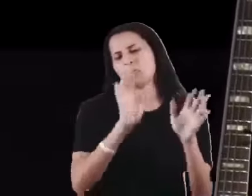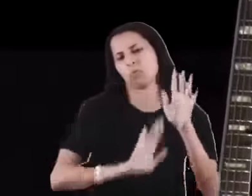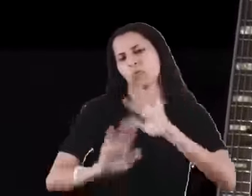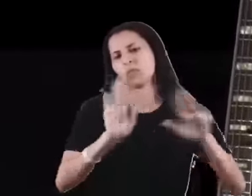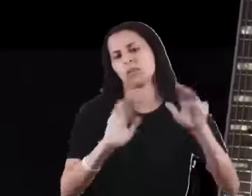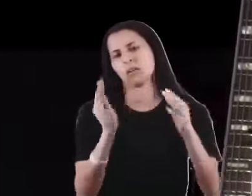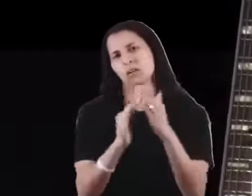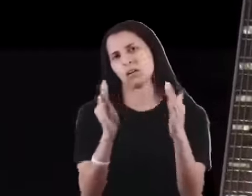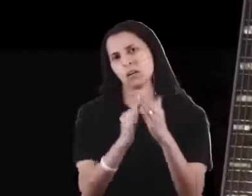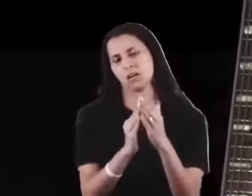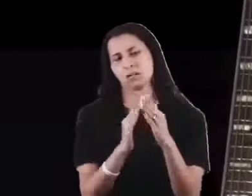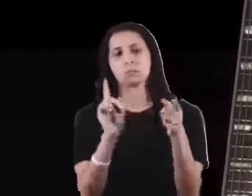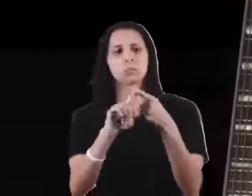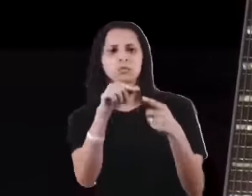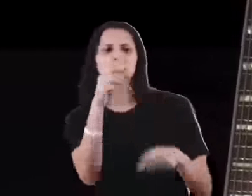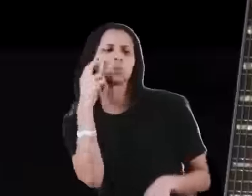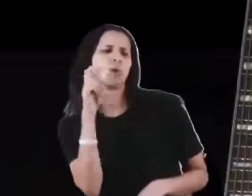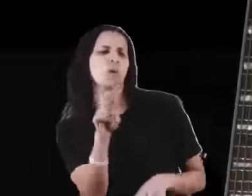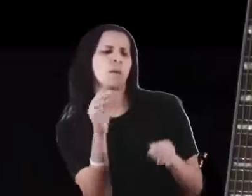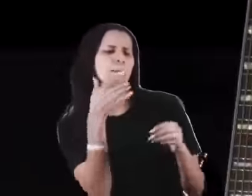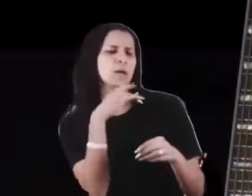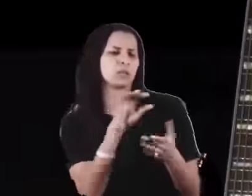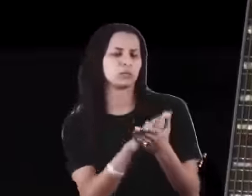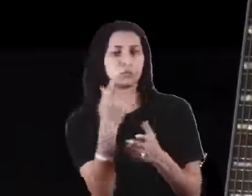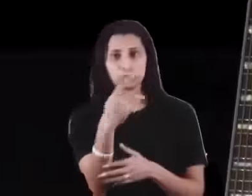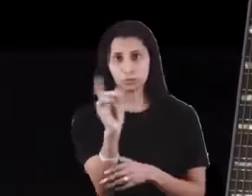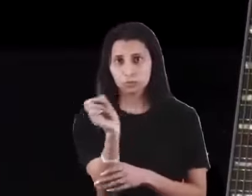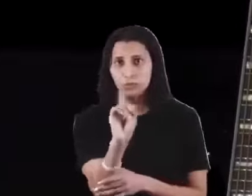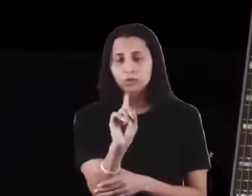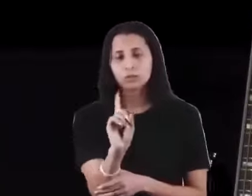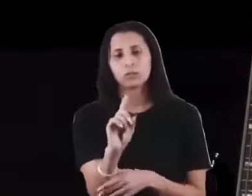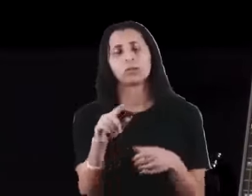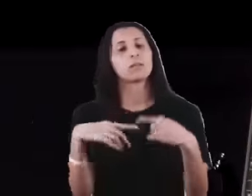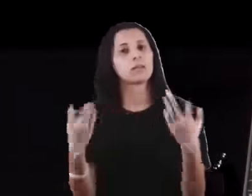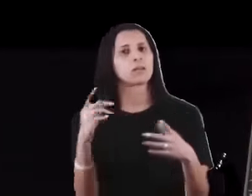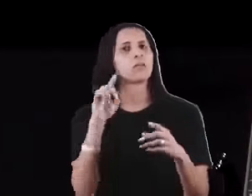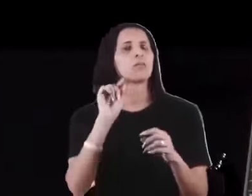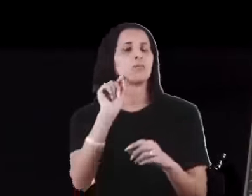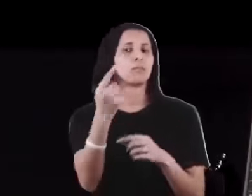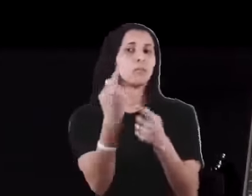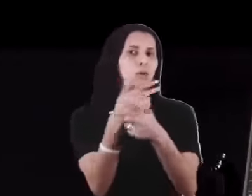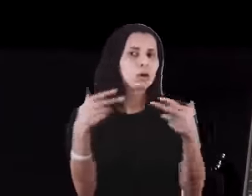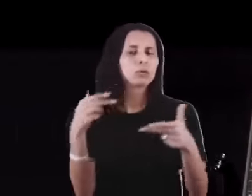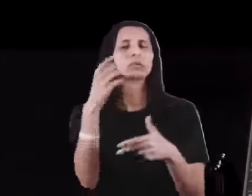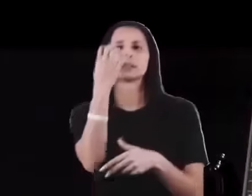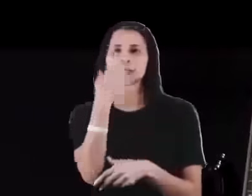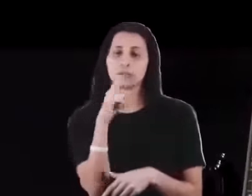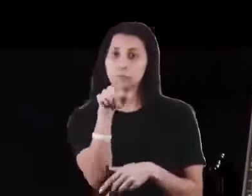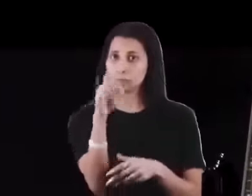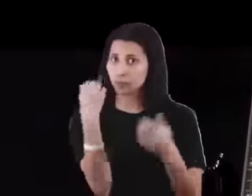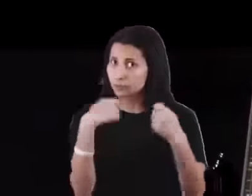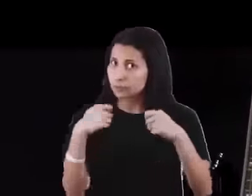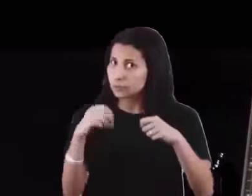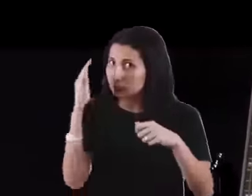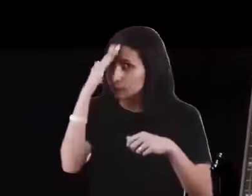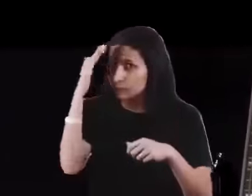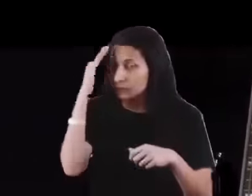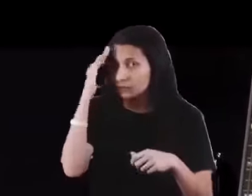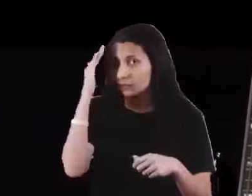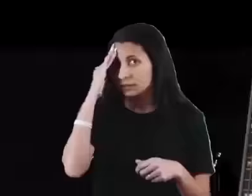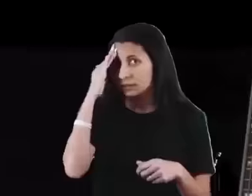você não olhava para o seu marido deixa eu te dizer uma coisa muito séria você precisa entender na vida que existe uma diferença muito